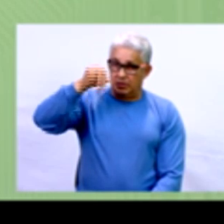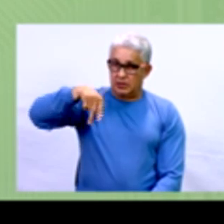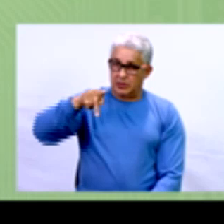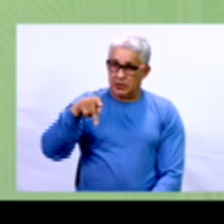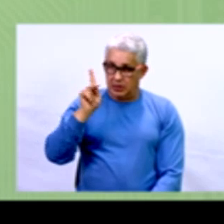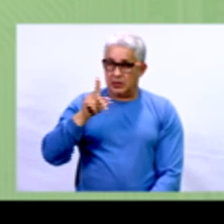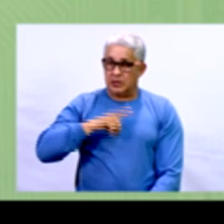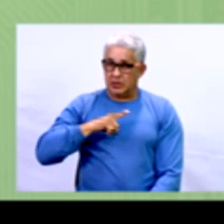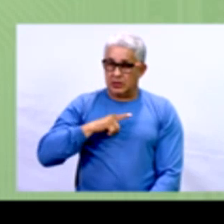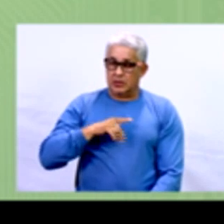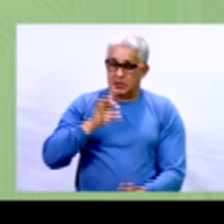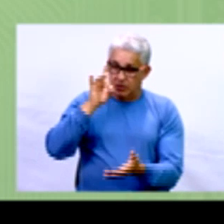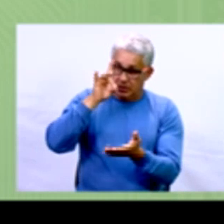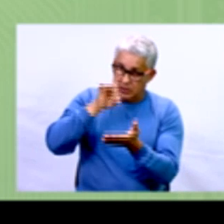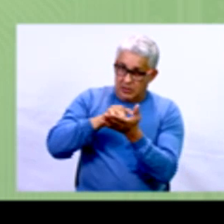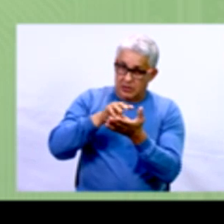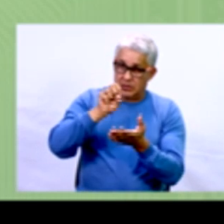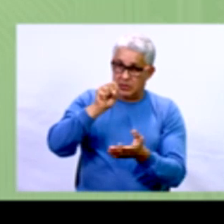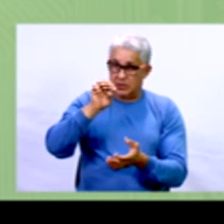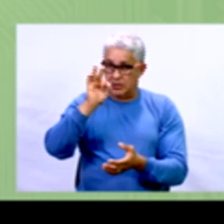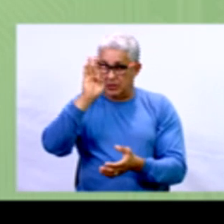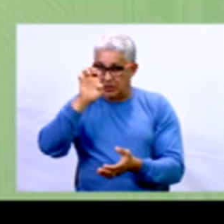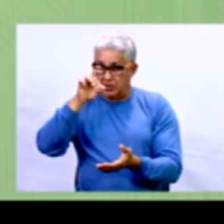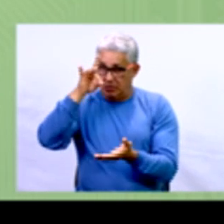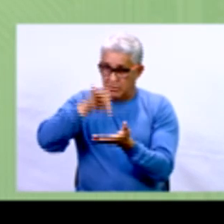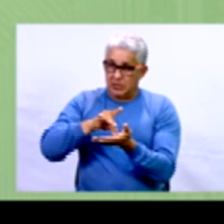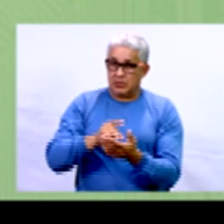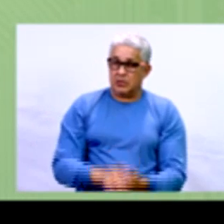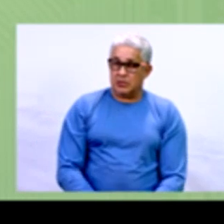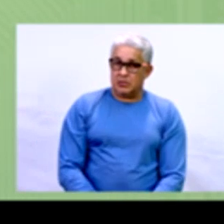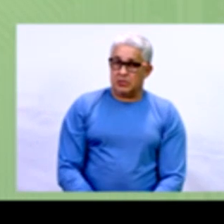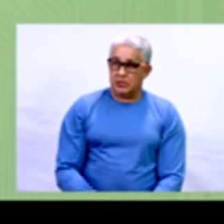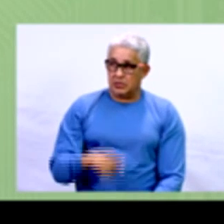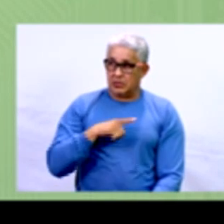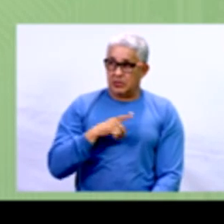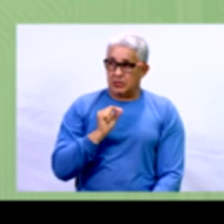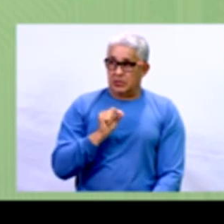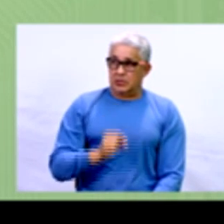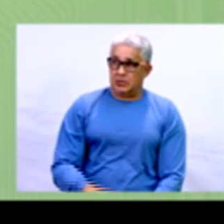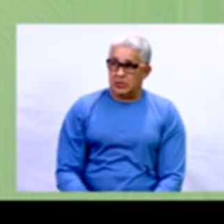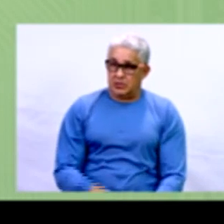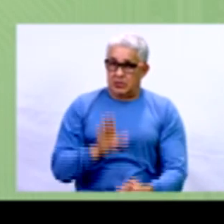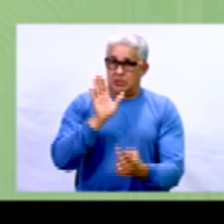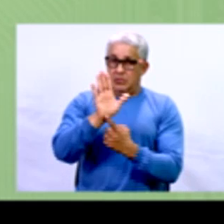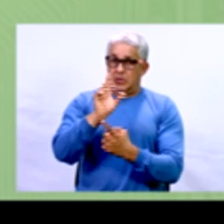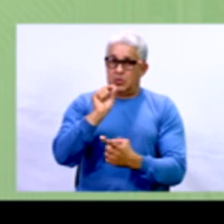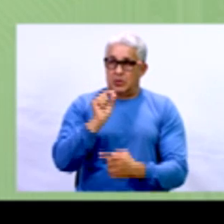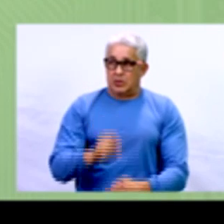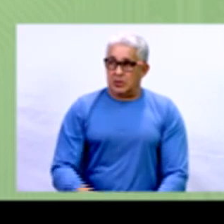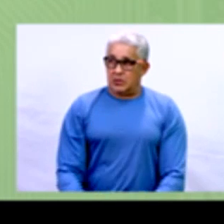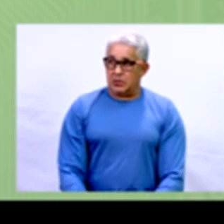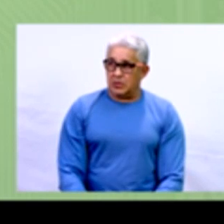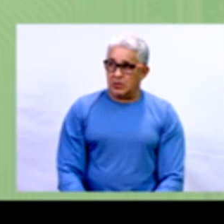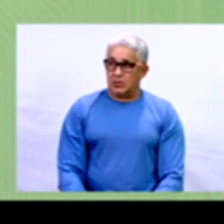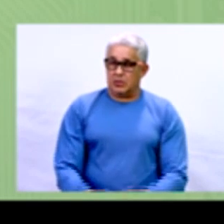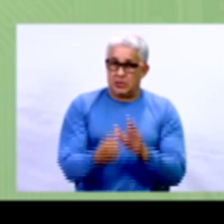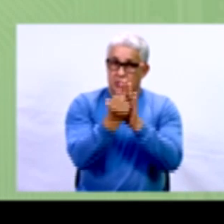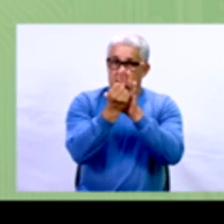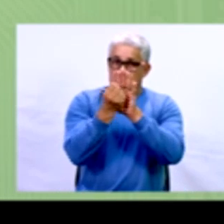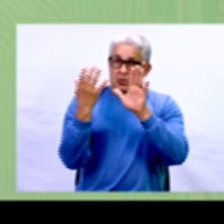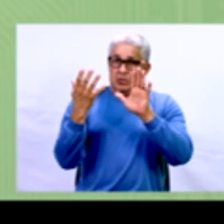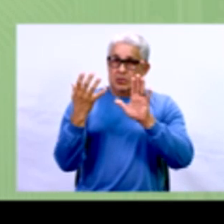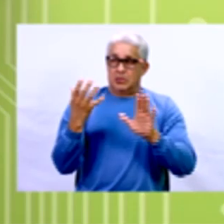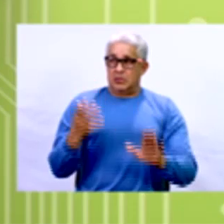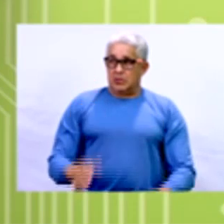que é o site oficial do GIMP. Nesse site oficial do GIMP, ele mostra para vocês o aplicativo,